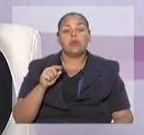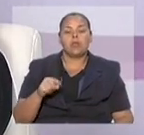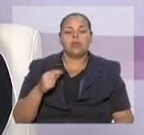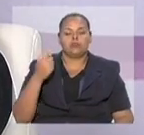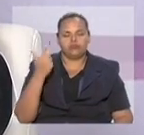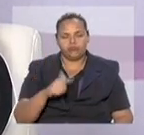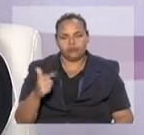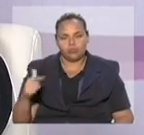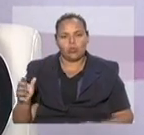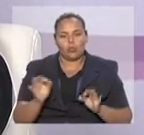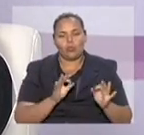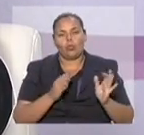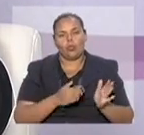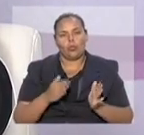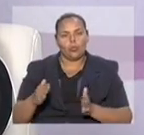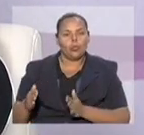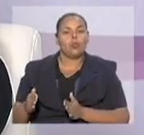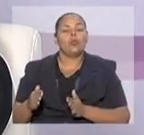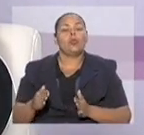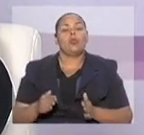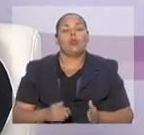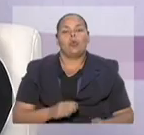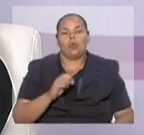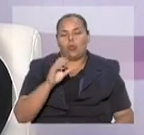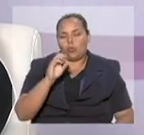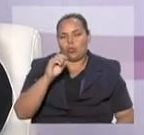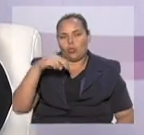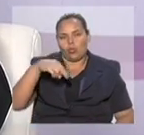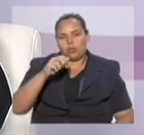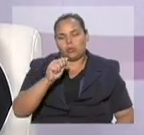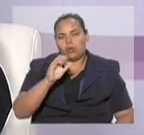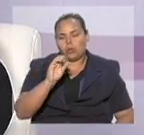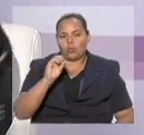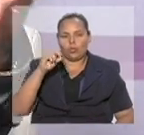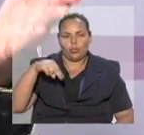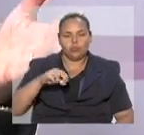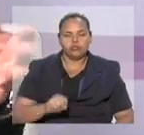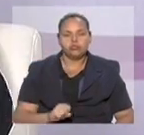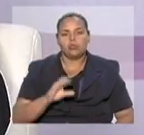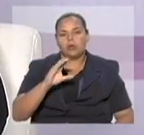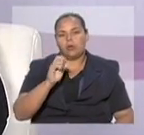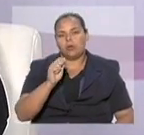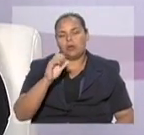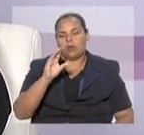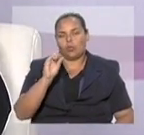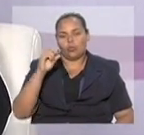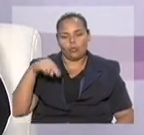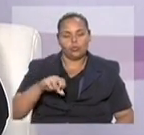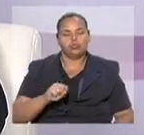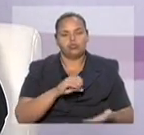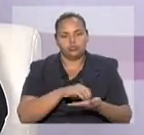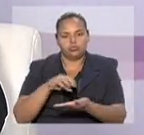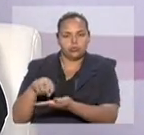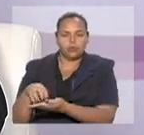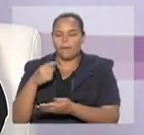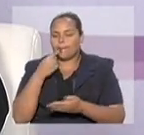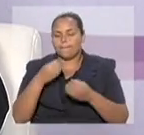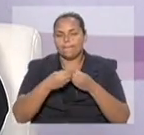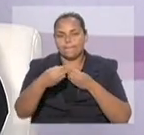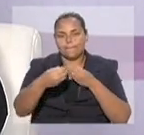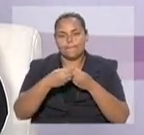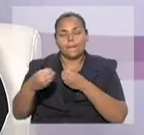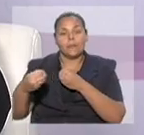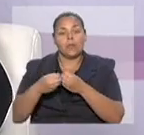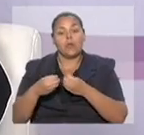a reorganização desses UNACONs, desses CACONs, para eles ficarem o mais próximo possível. Existem políticas bem estabelecidas pelo Ministério da